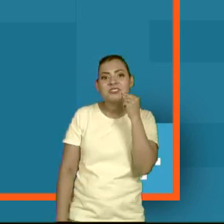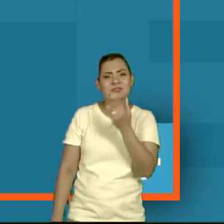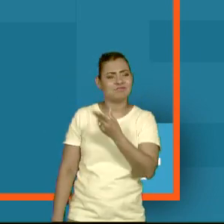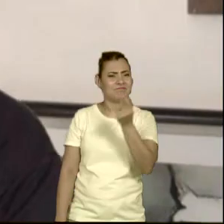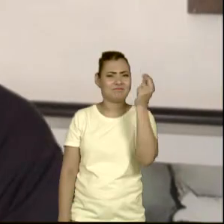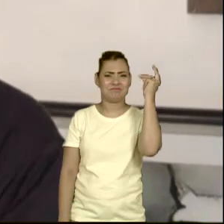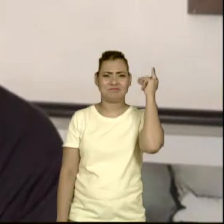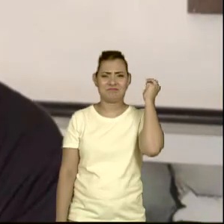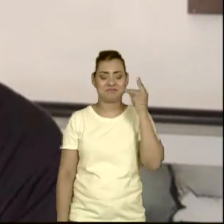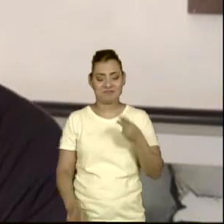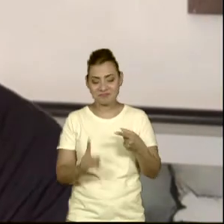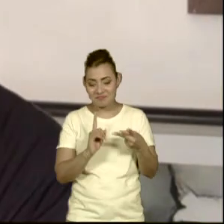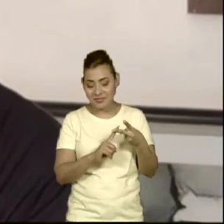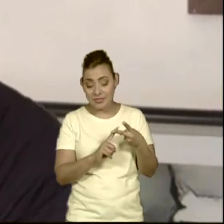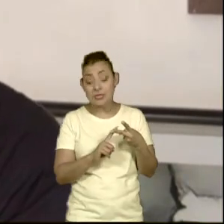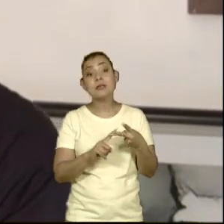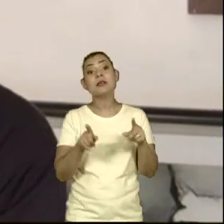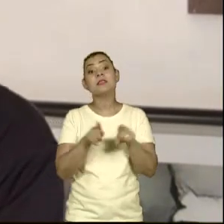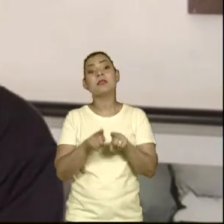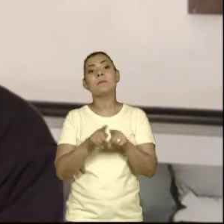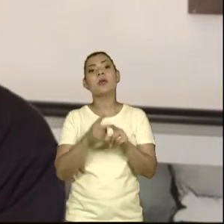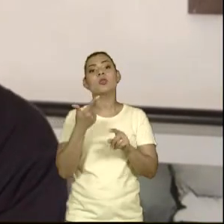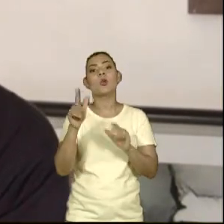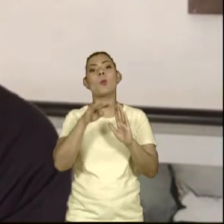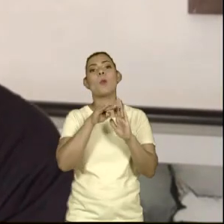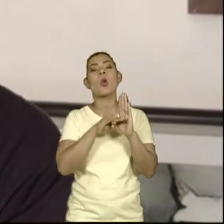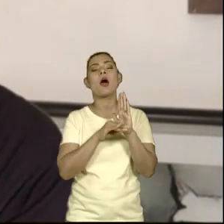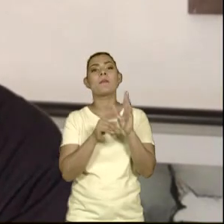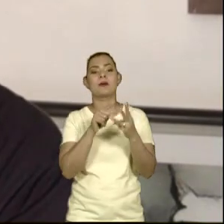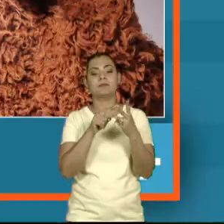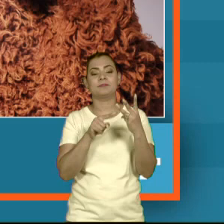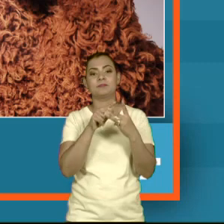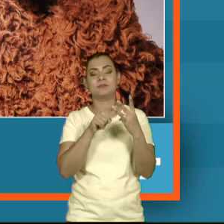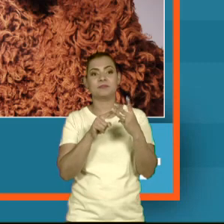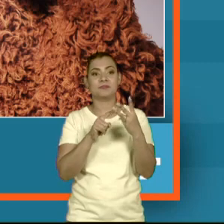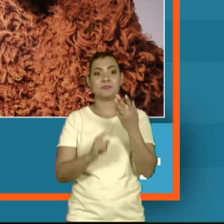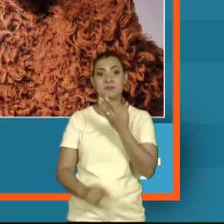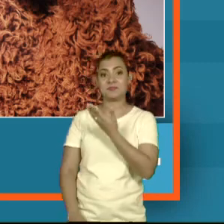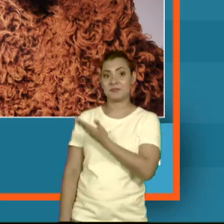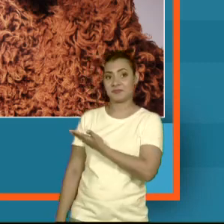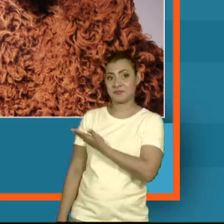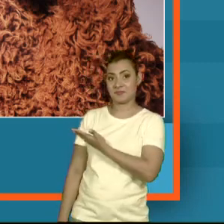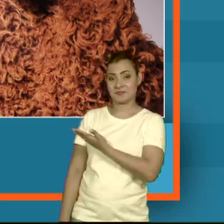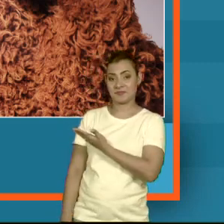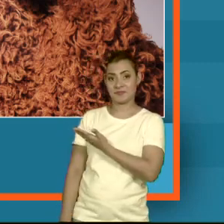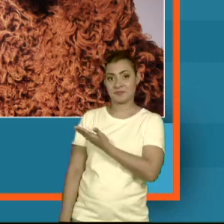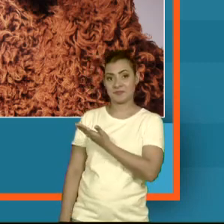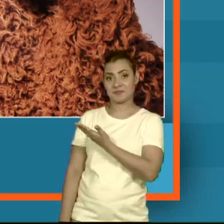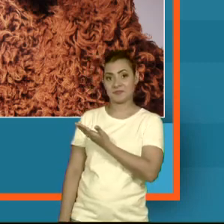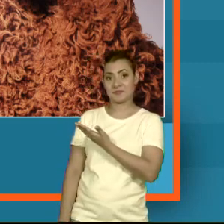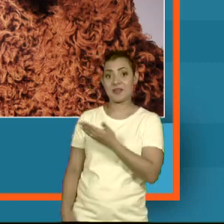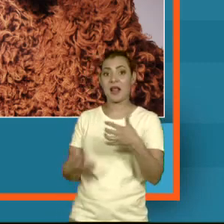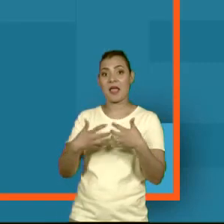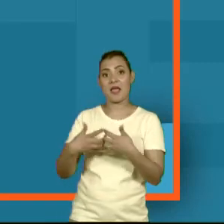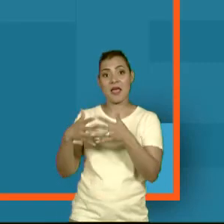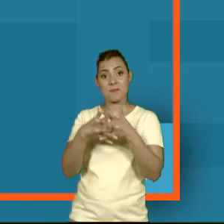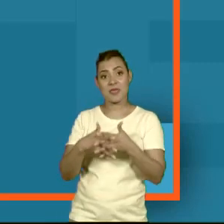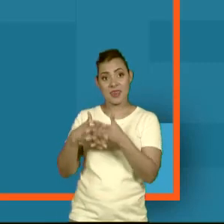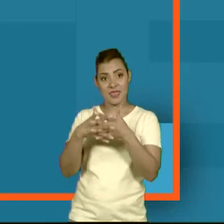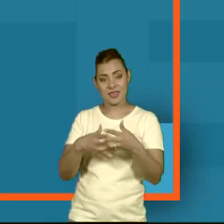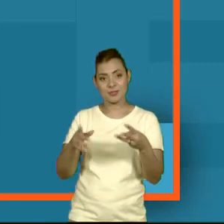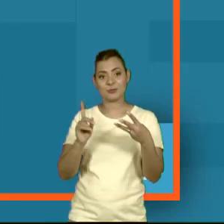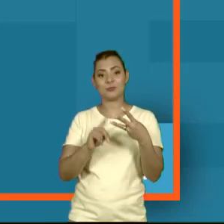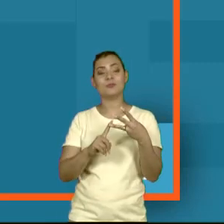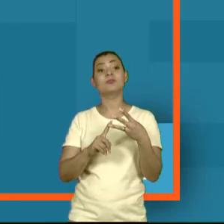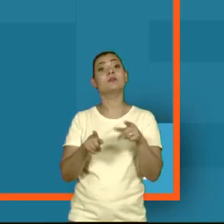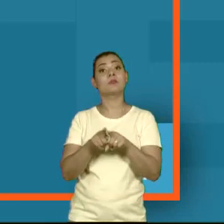compreensão. E dois outros programas que eram o Muppet Show, os Muppets Americanos, bonecos criados pelo Jim Henson,